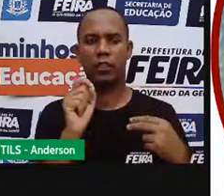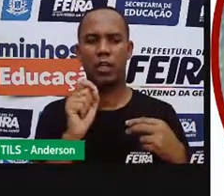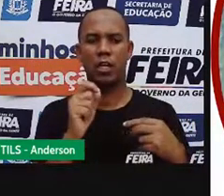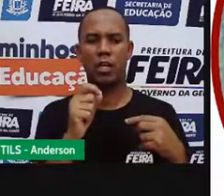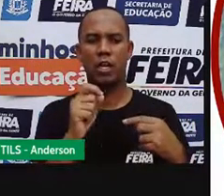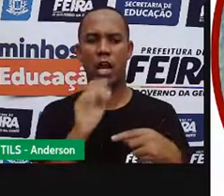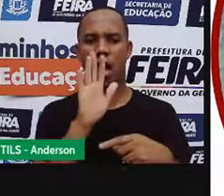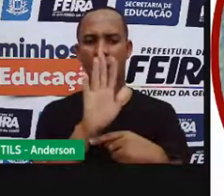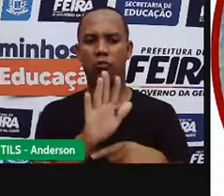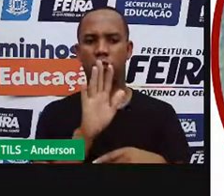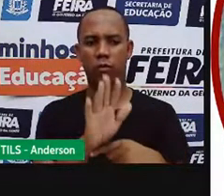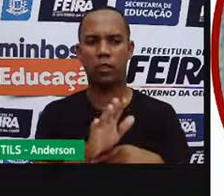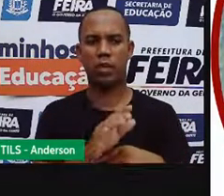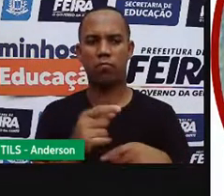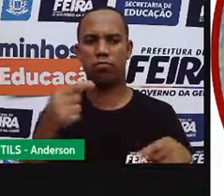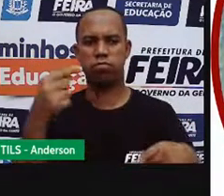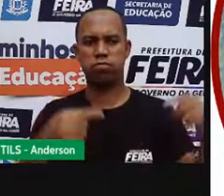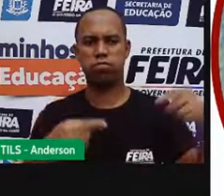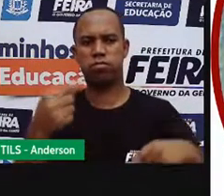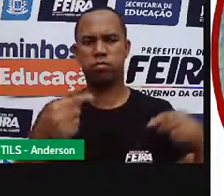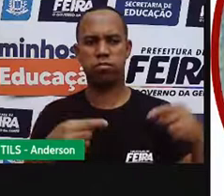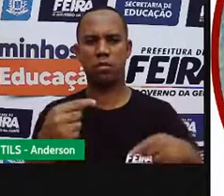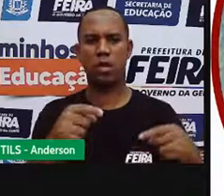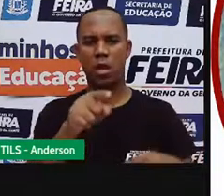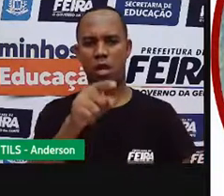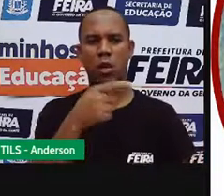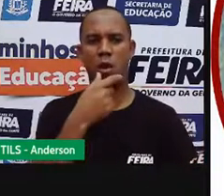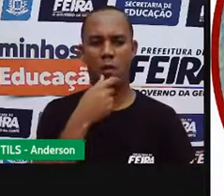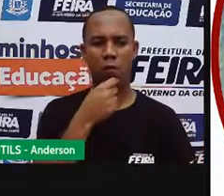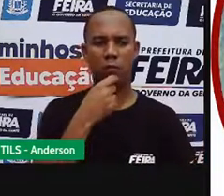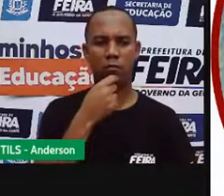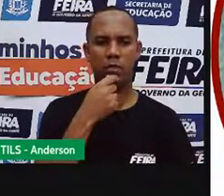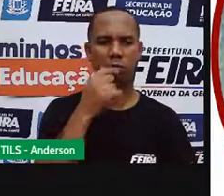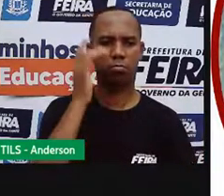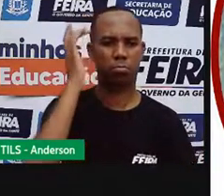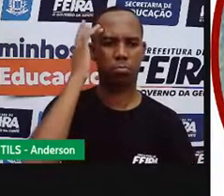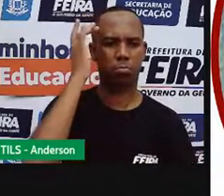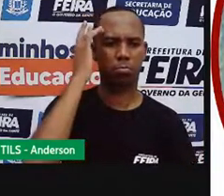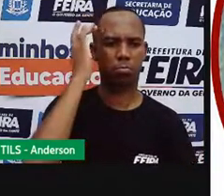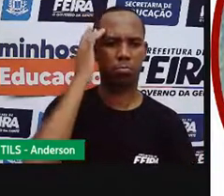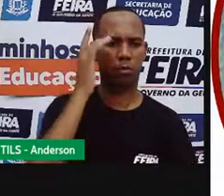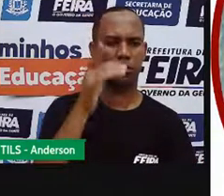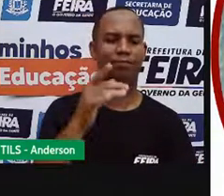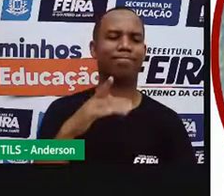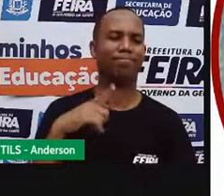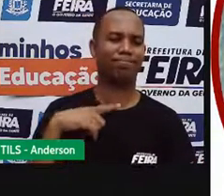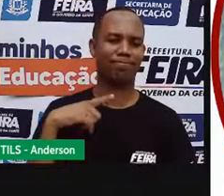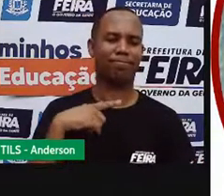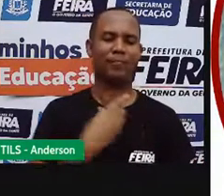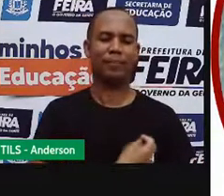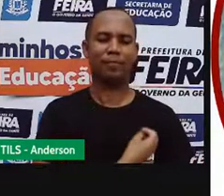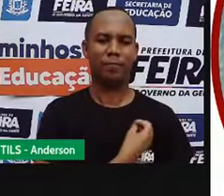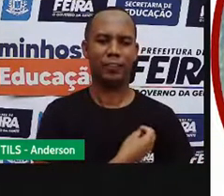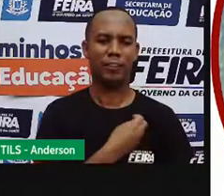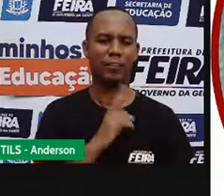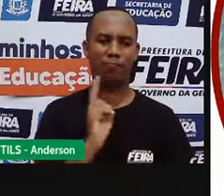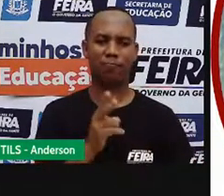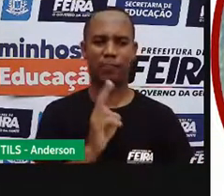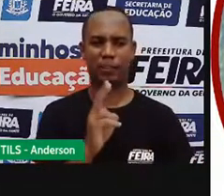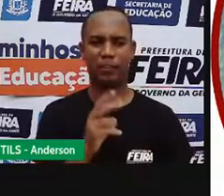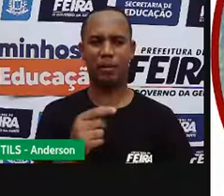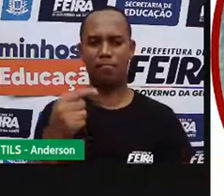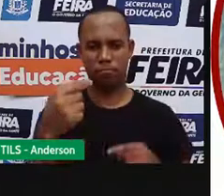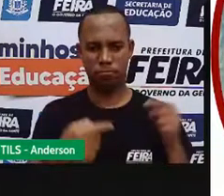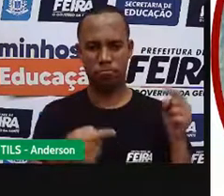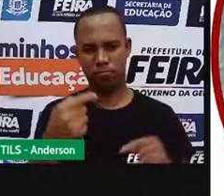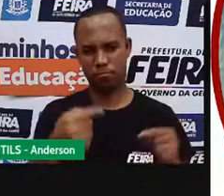guerra. Todos dois eram homens experientes da guerra. Por quê? Porque aqui, na batalha em